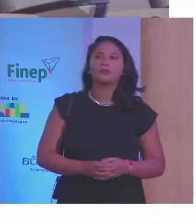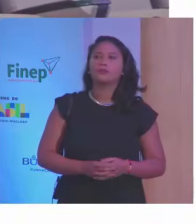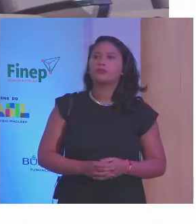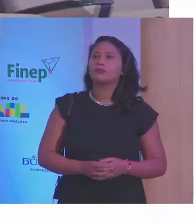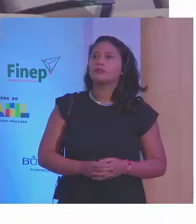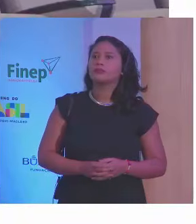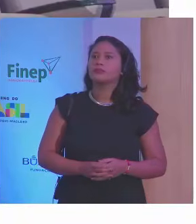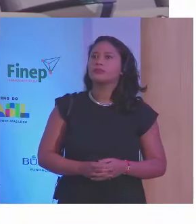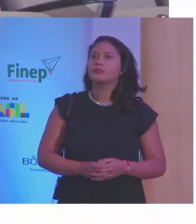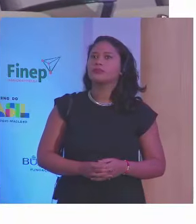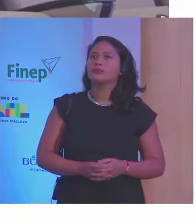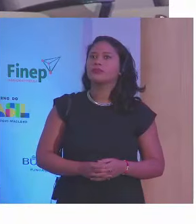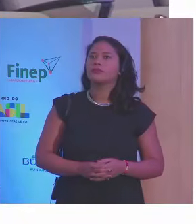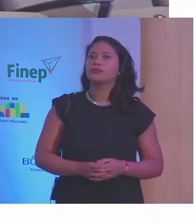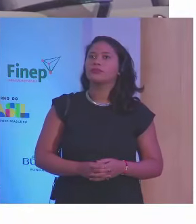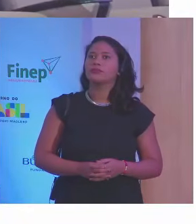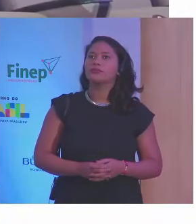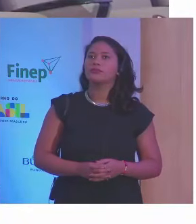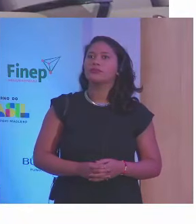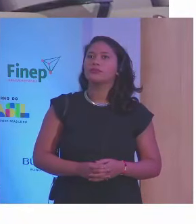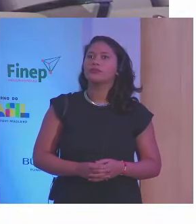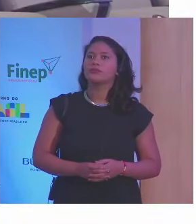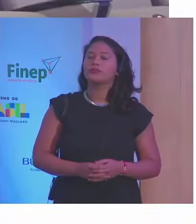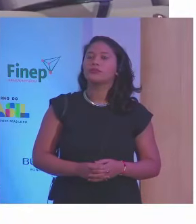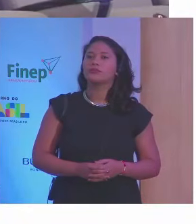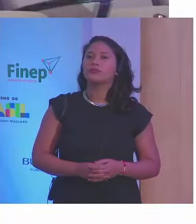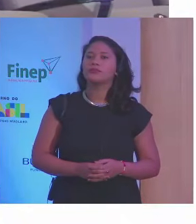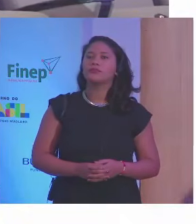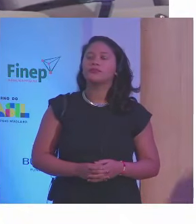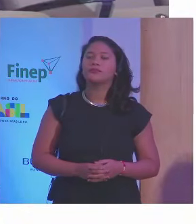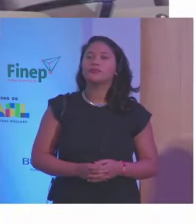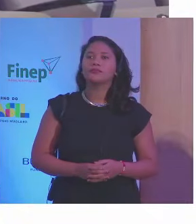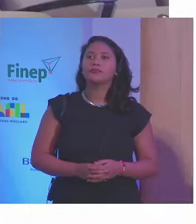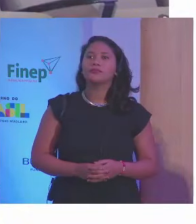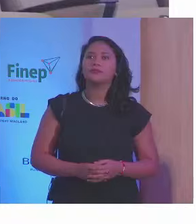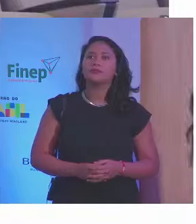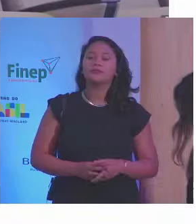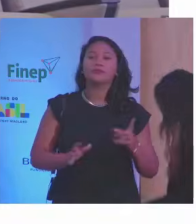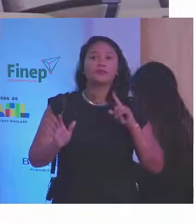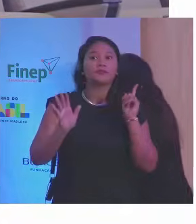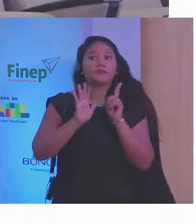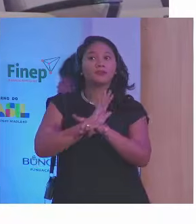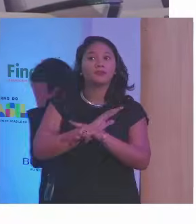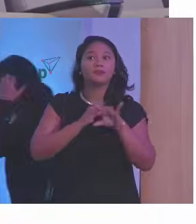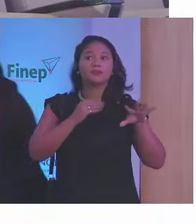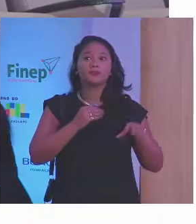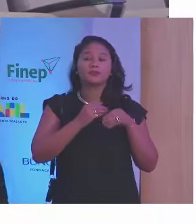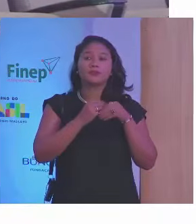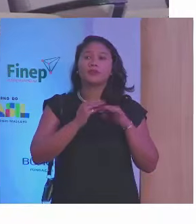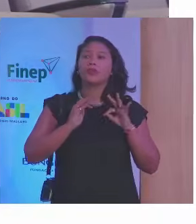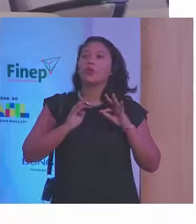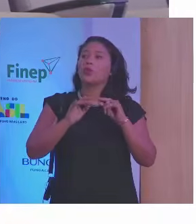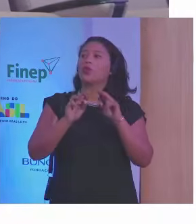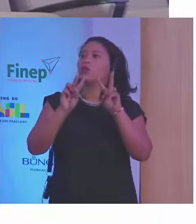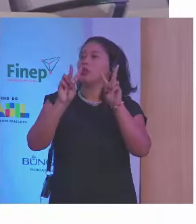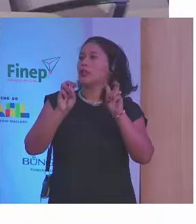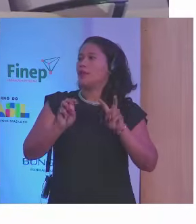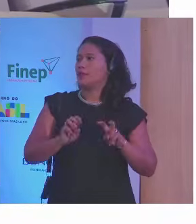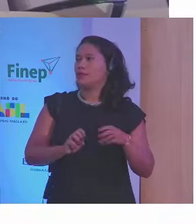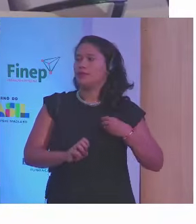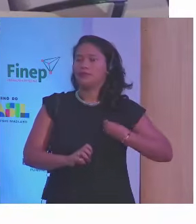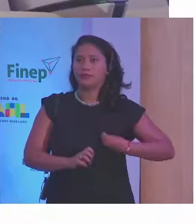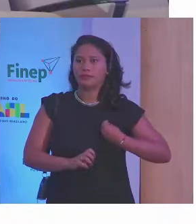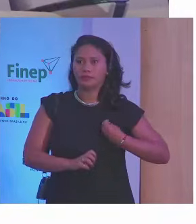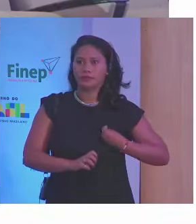comigo. Eu tenho uma pergunta, na verdade, meio que compilando todos os temas que nós vimos